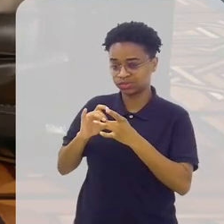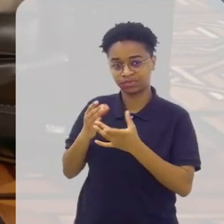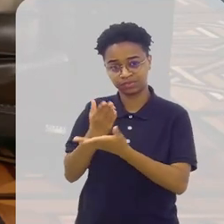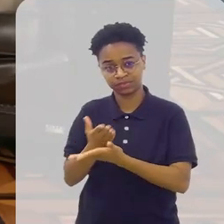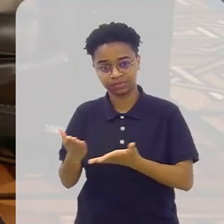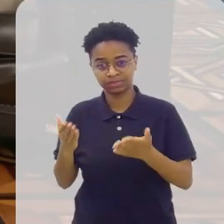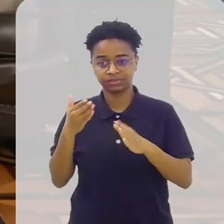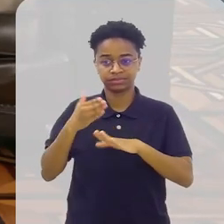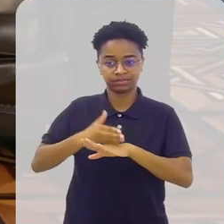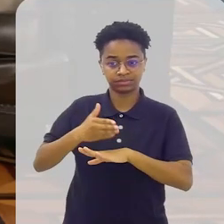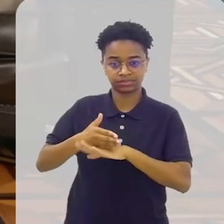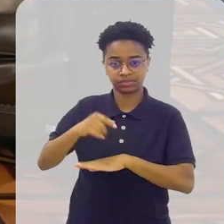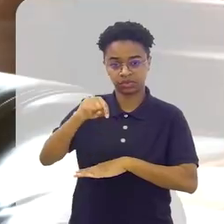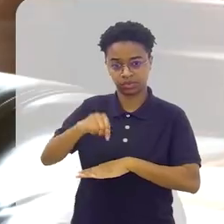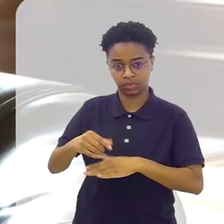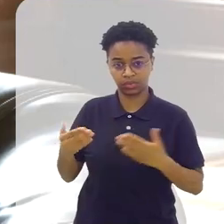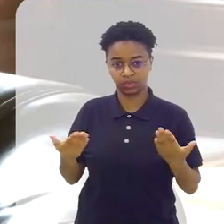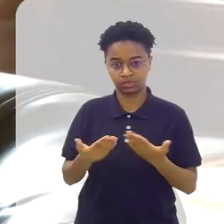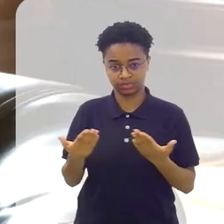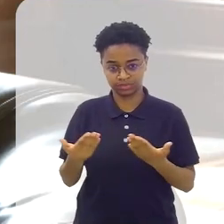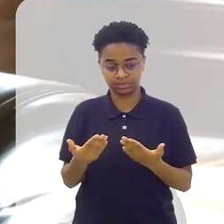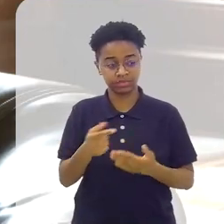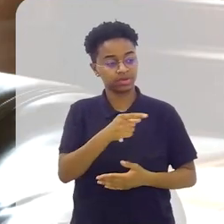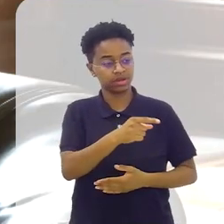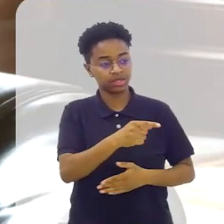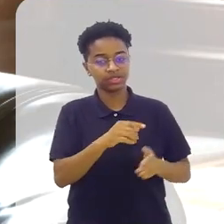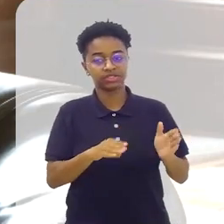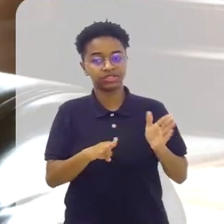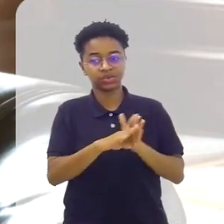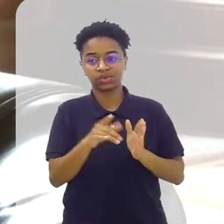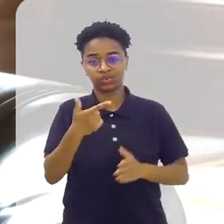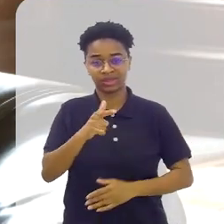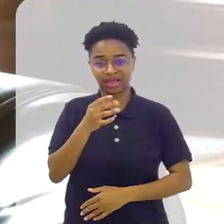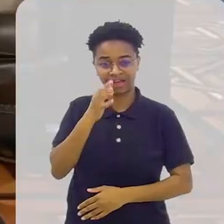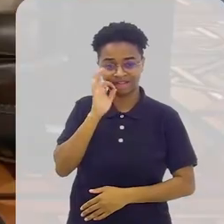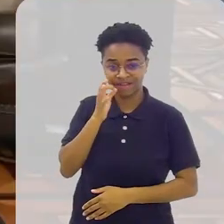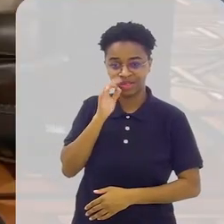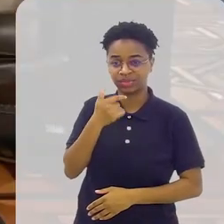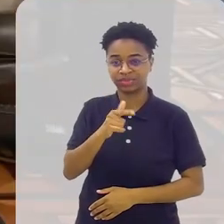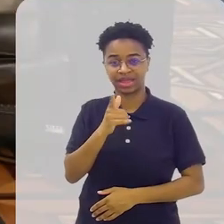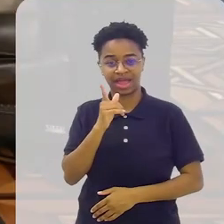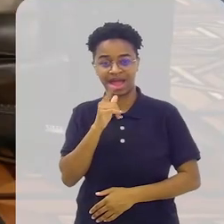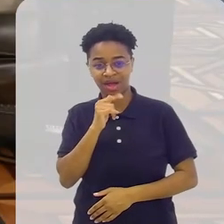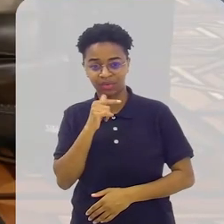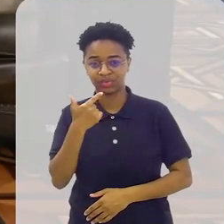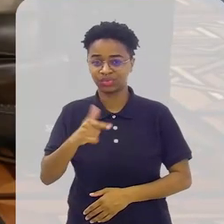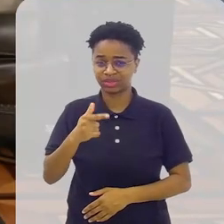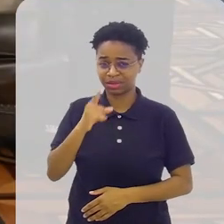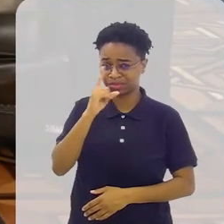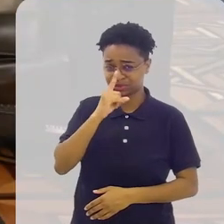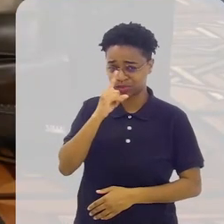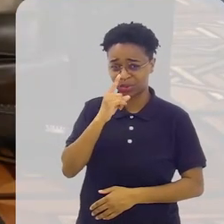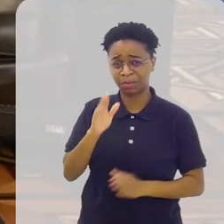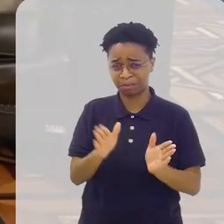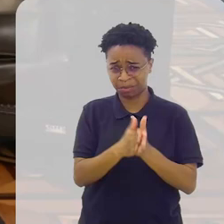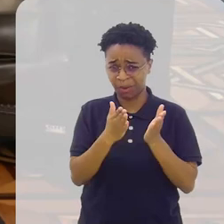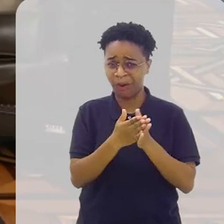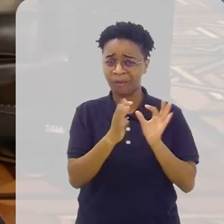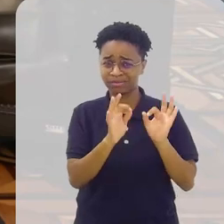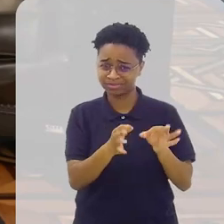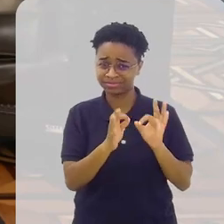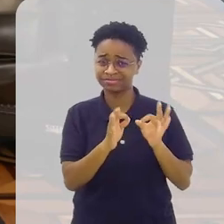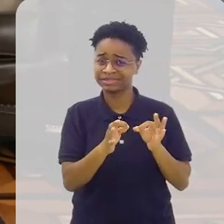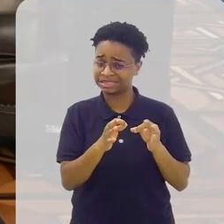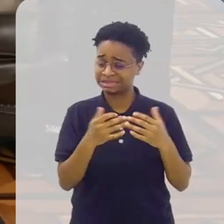prazer estar aqui com vocês participando desse programa um programa que você chegou não tem café não tem água não tem biscoito é uma pobreza